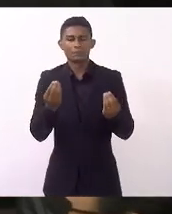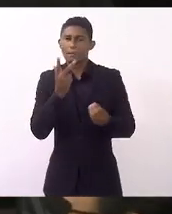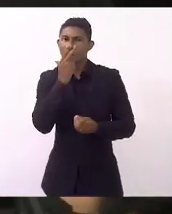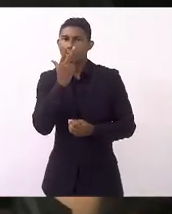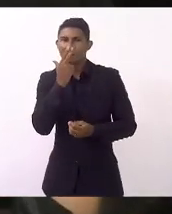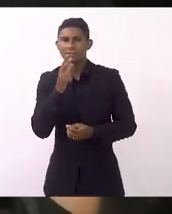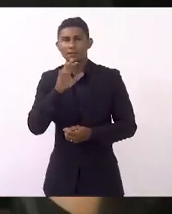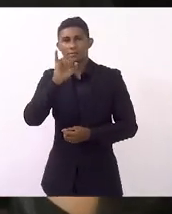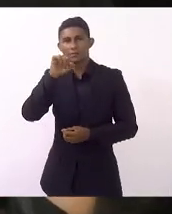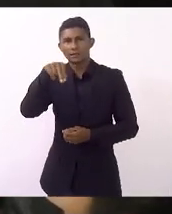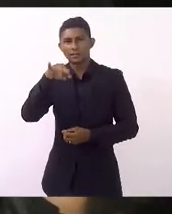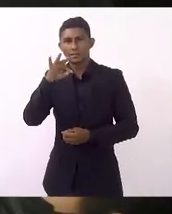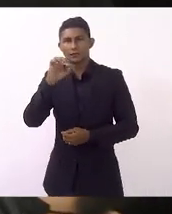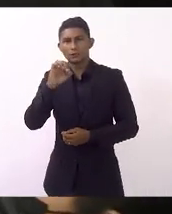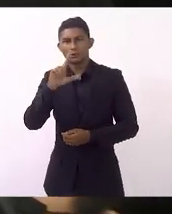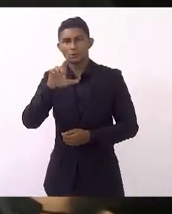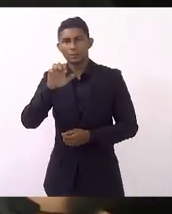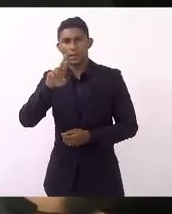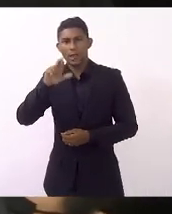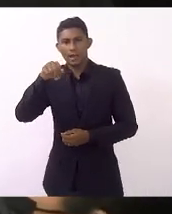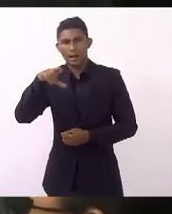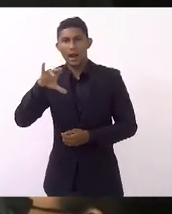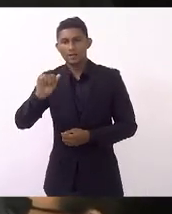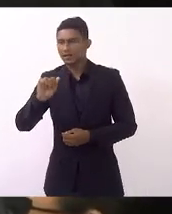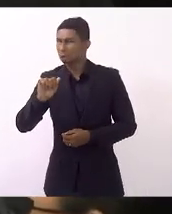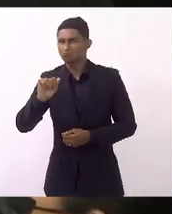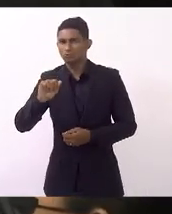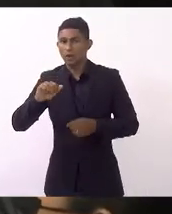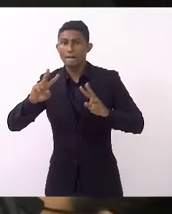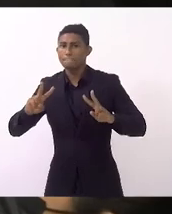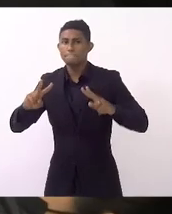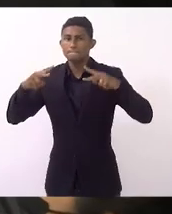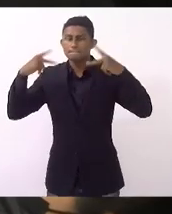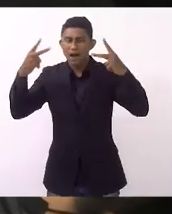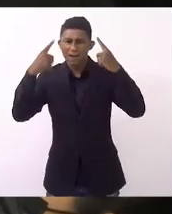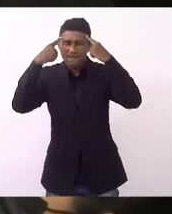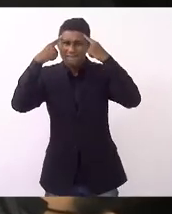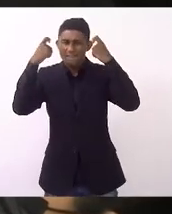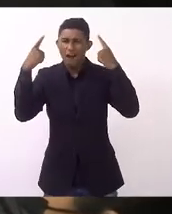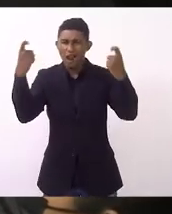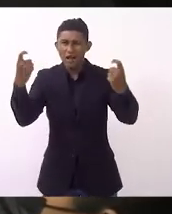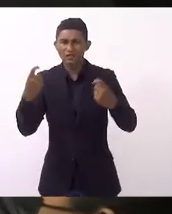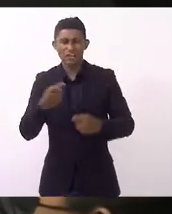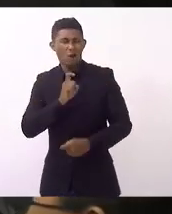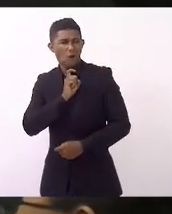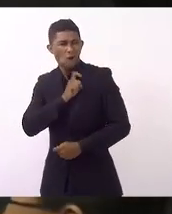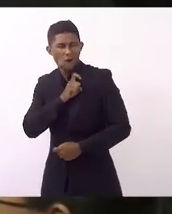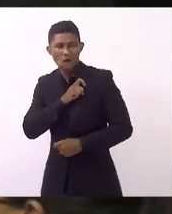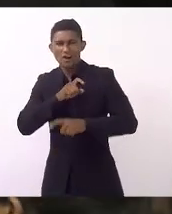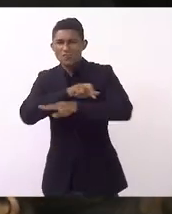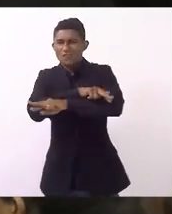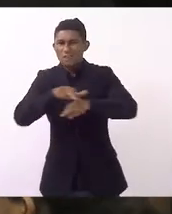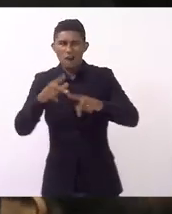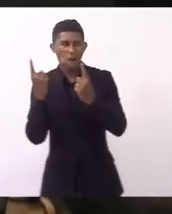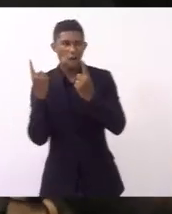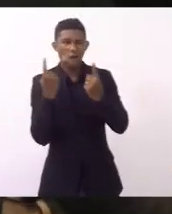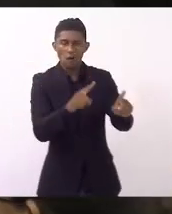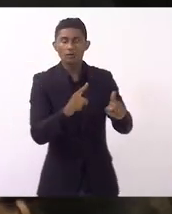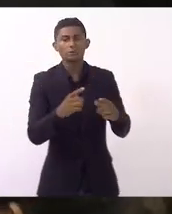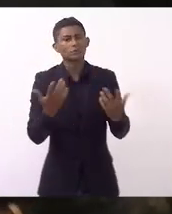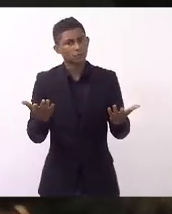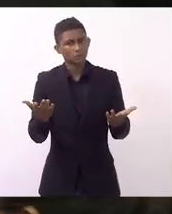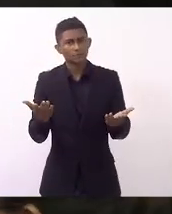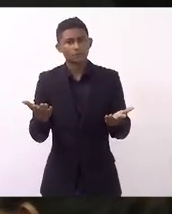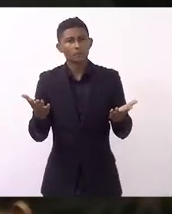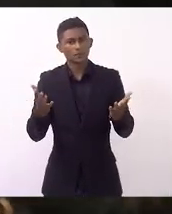né? É desrespeito, é violência, é ódio religioso, é isso que a gente tem que enfrentar com prioridade no Rio de Janeiro. Saúdo, portanto, essa atividade